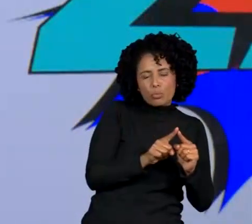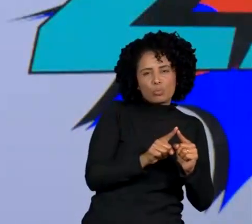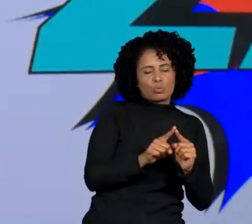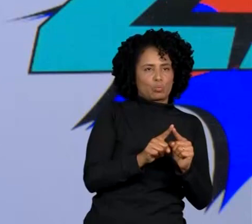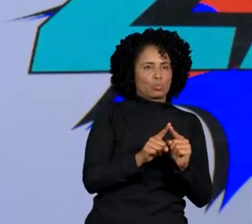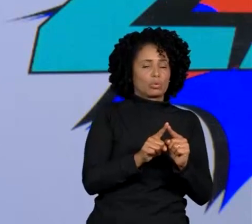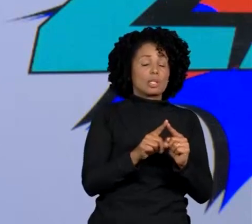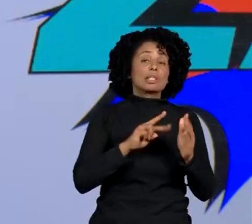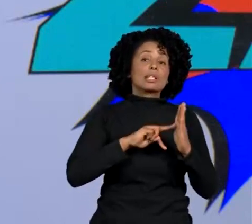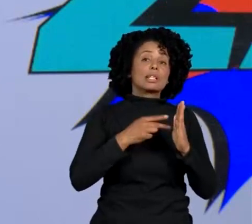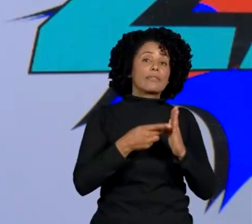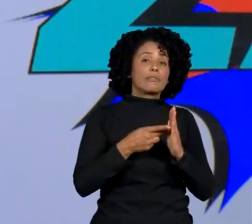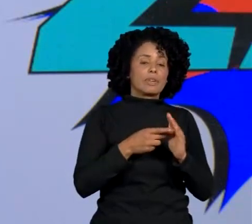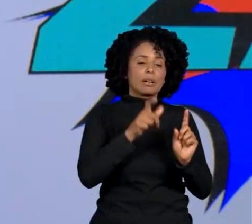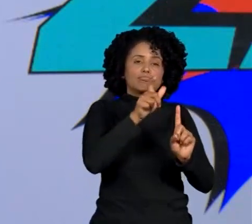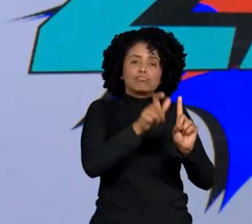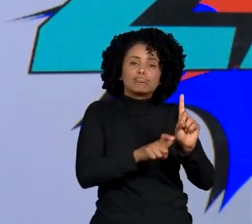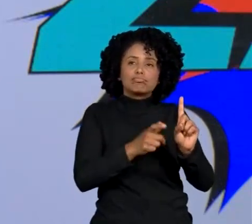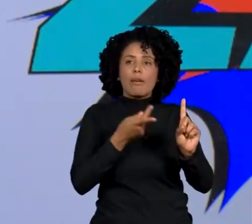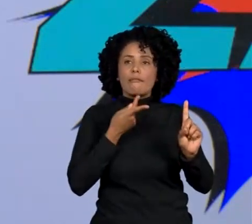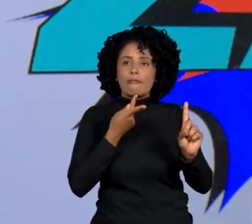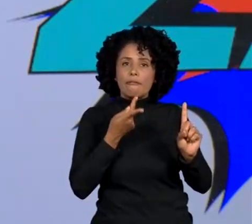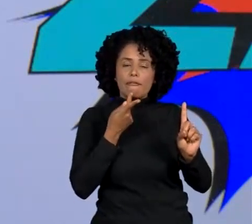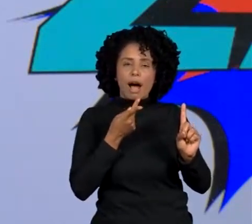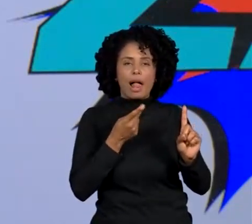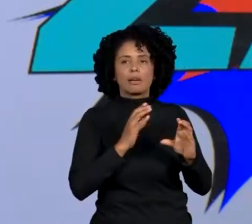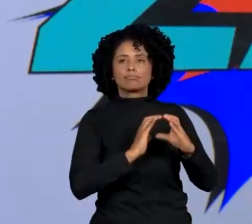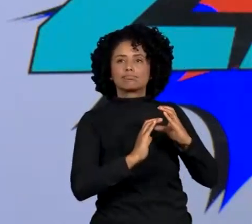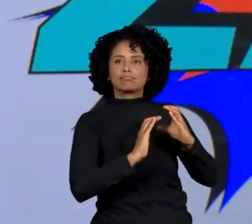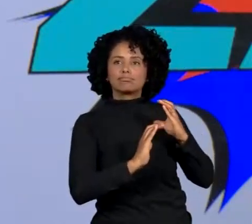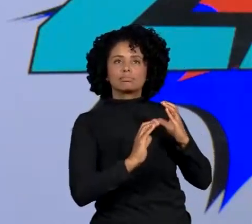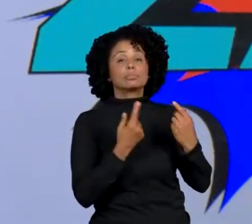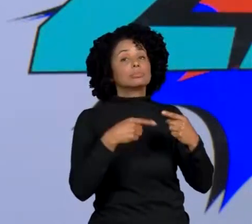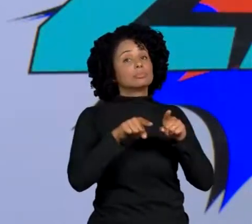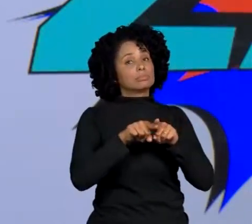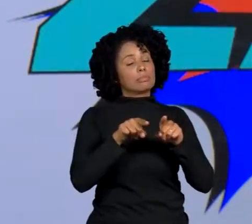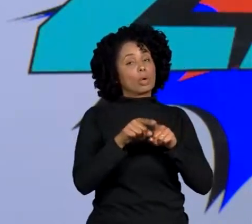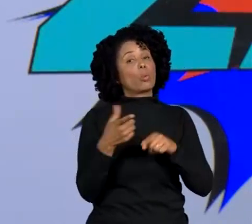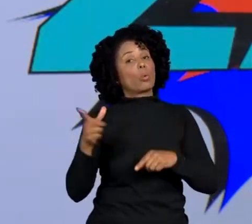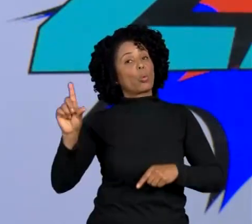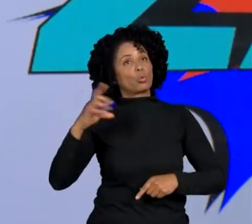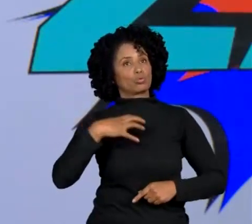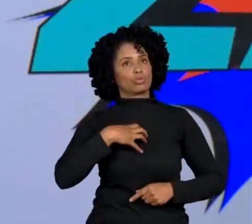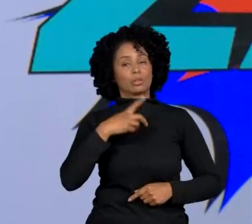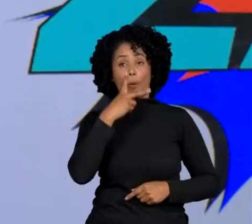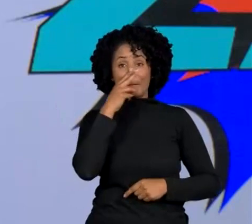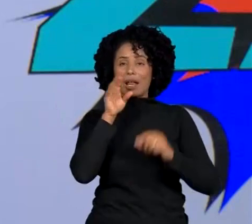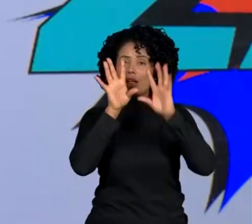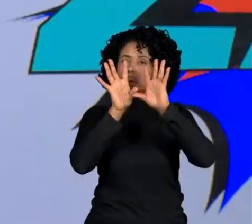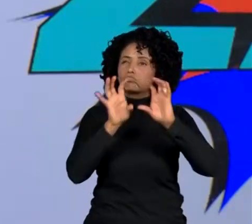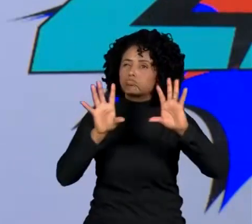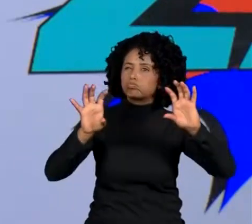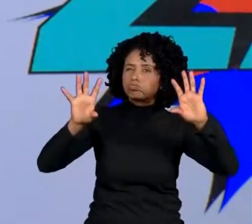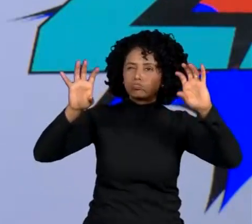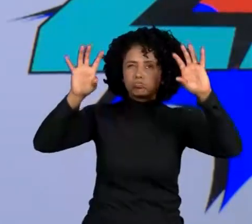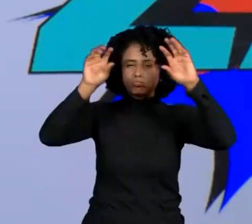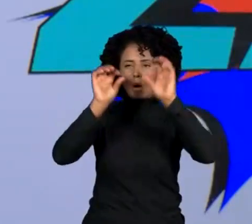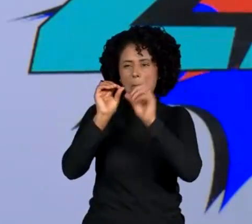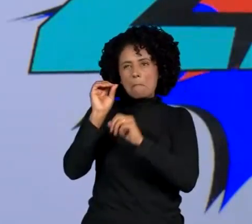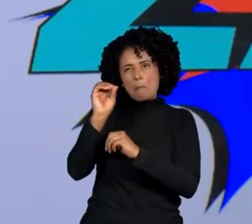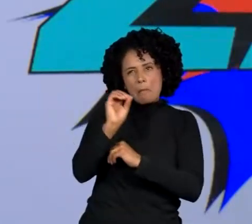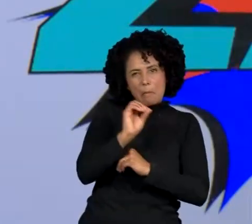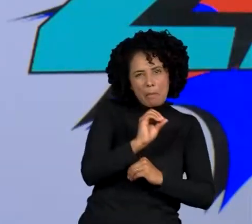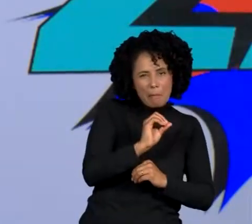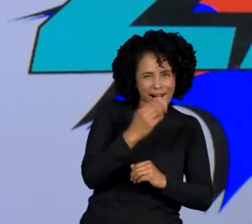que é uma fala comum. Eu tenho aqui do lado algo que parece uma nuvem com bolinhas. Essas bolinhas aqui,